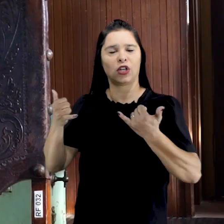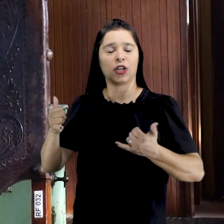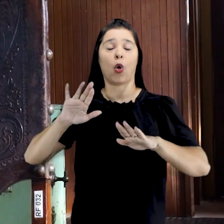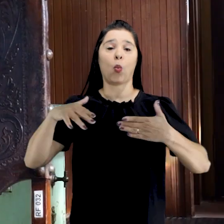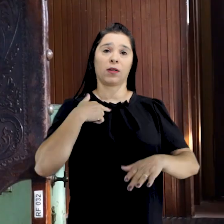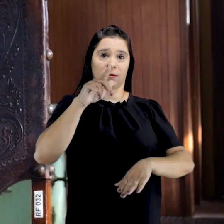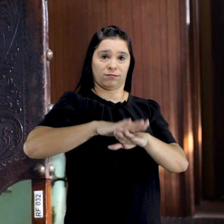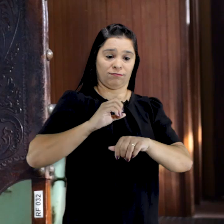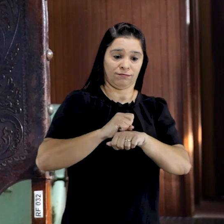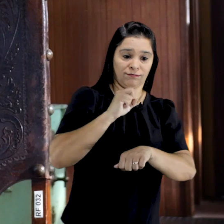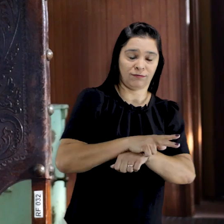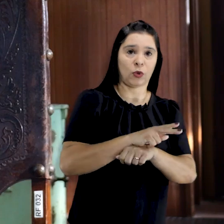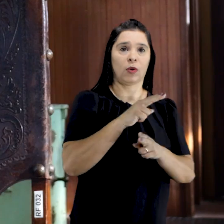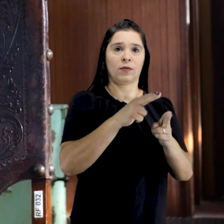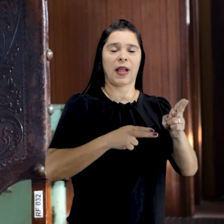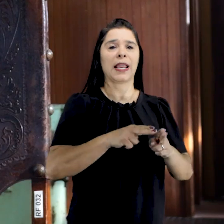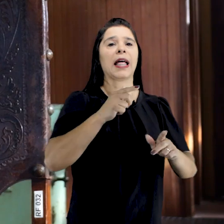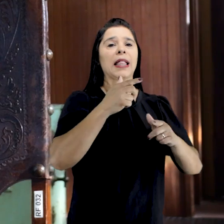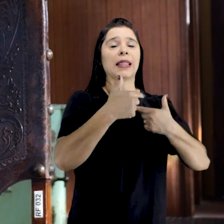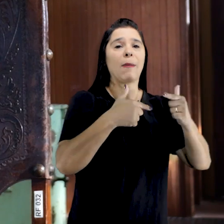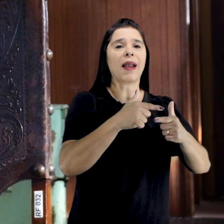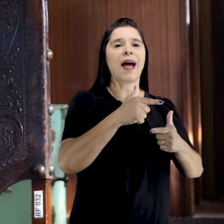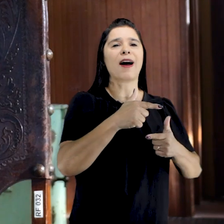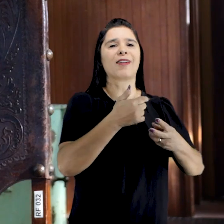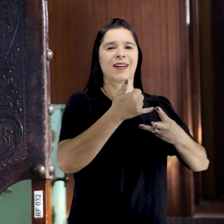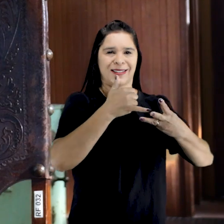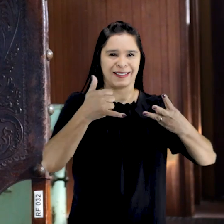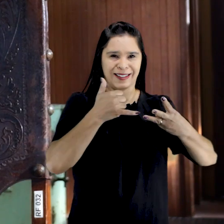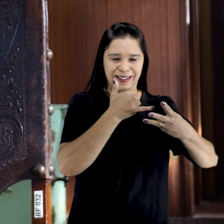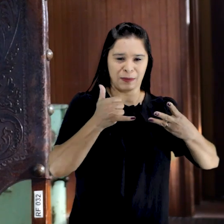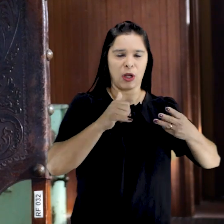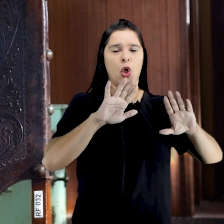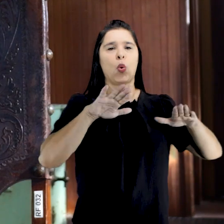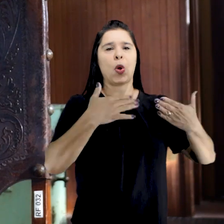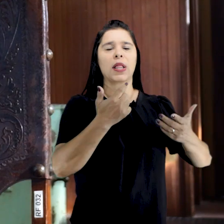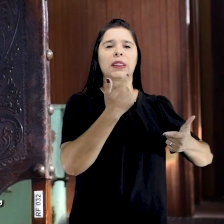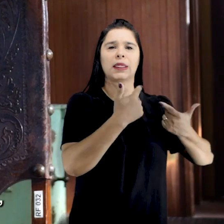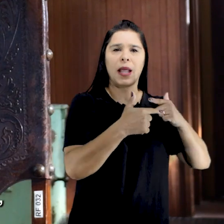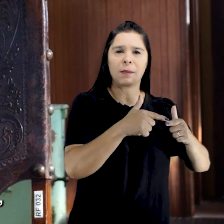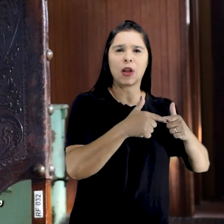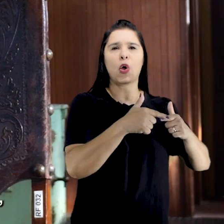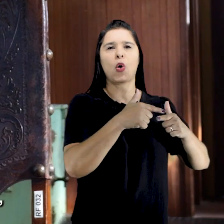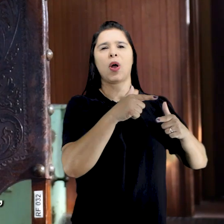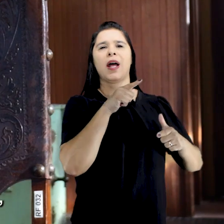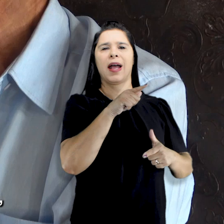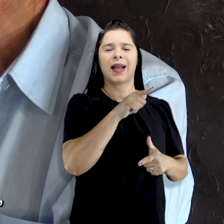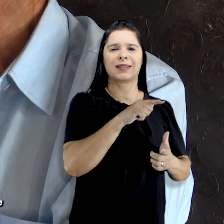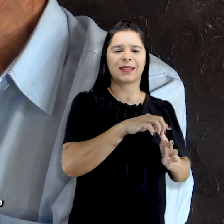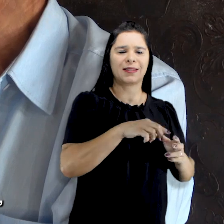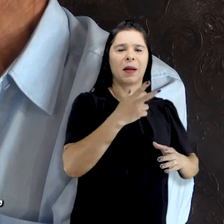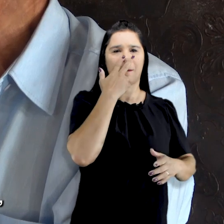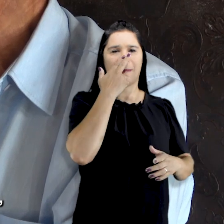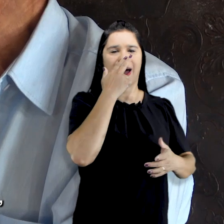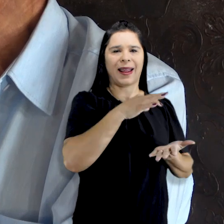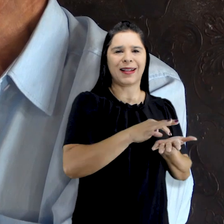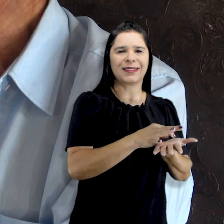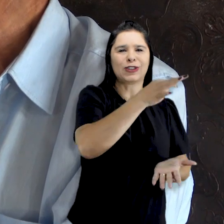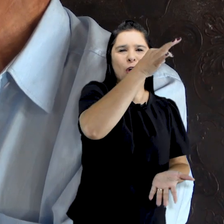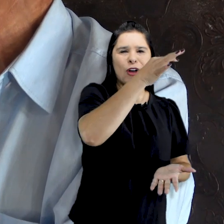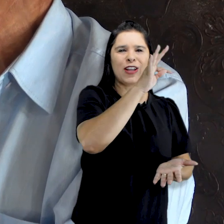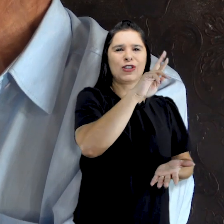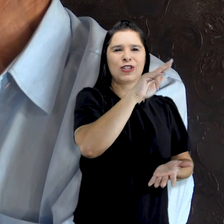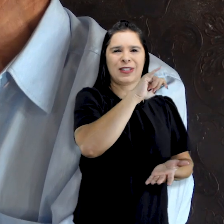na CEMIG. Quando terminamos um serviço dessas torres de transmissão, eu voltei, porque terminou o serviço,